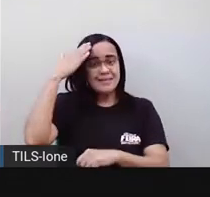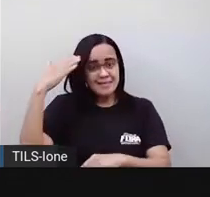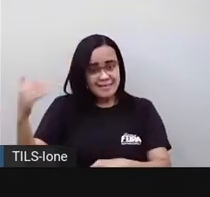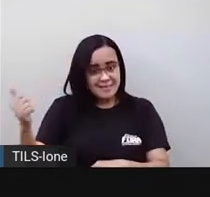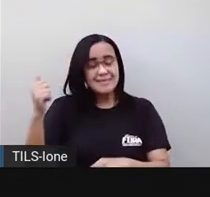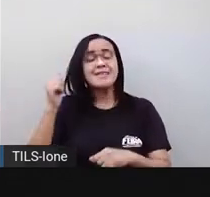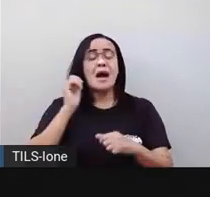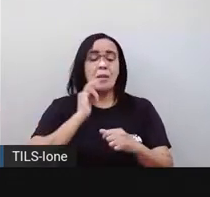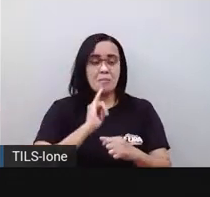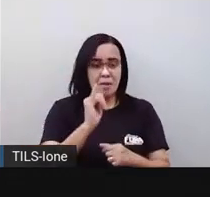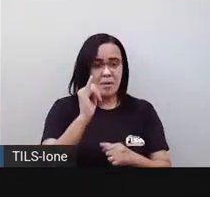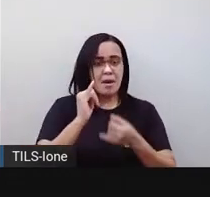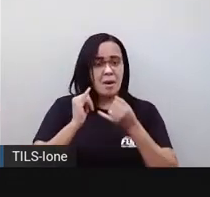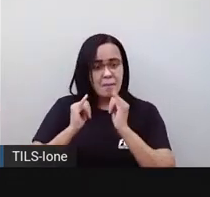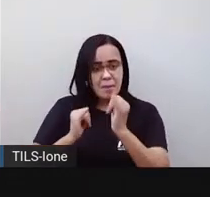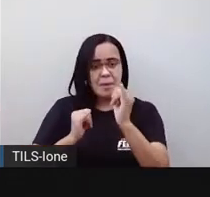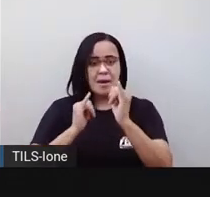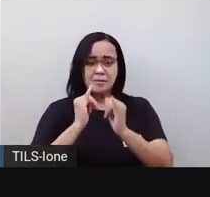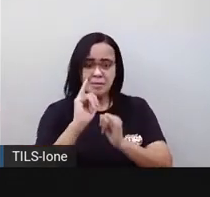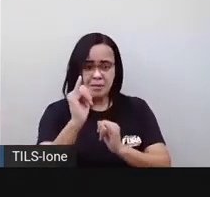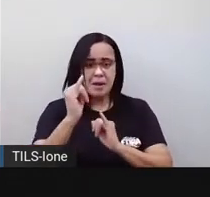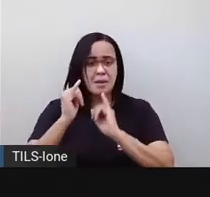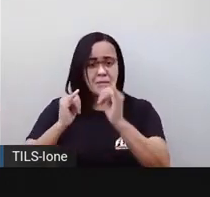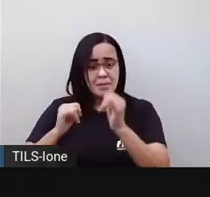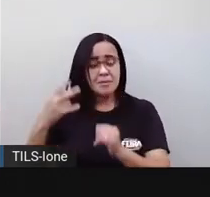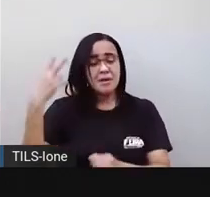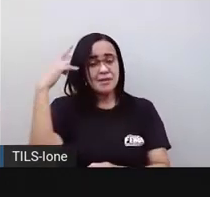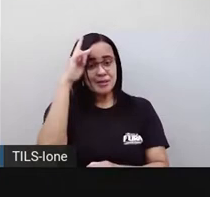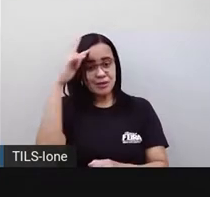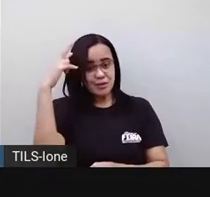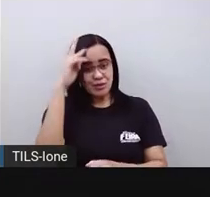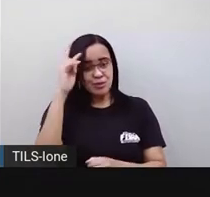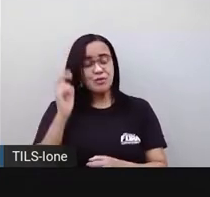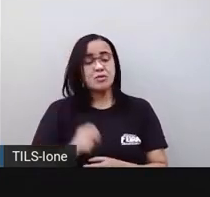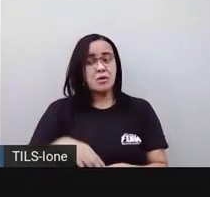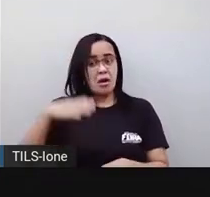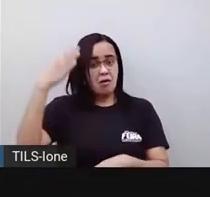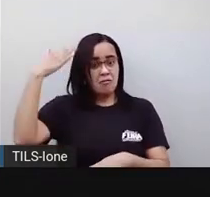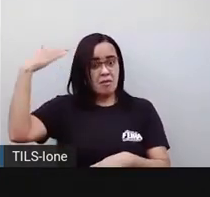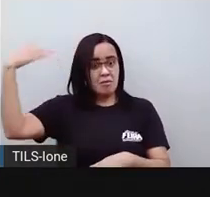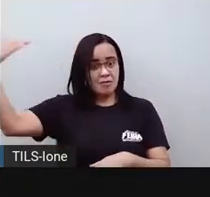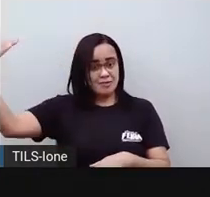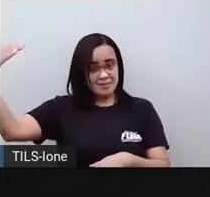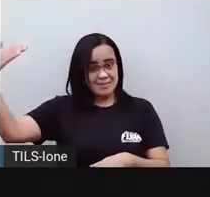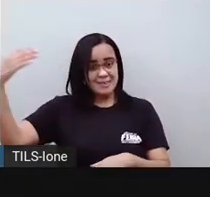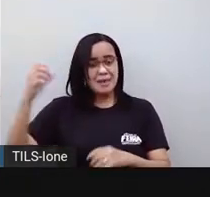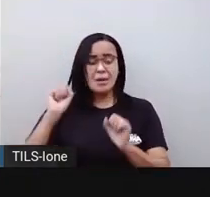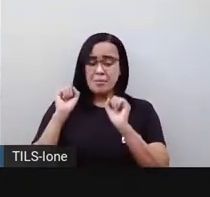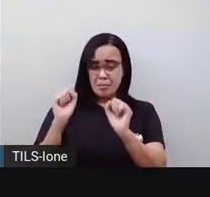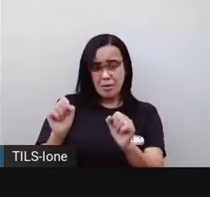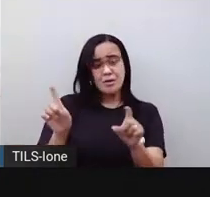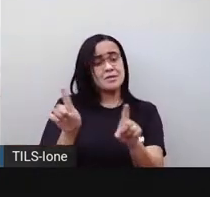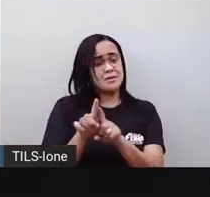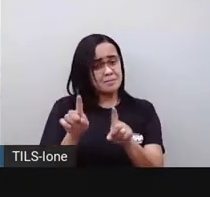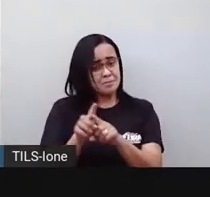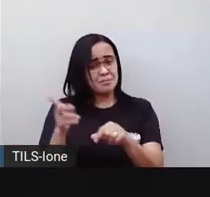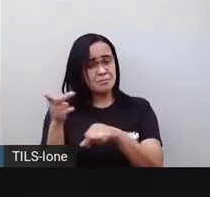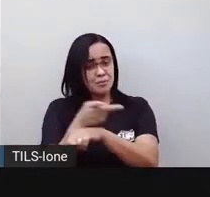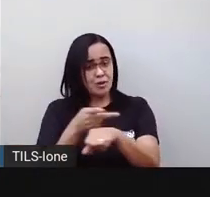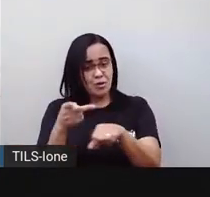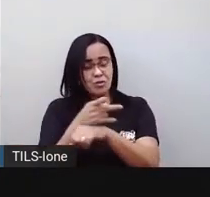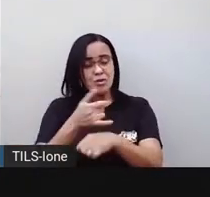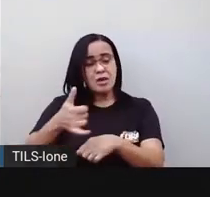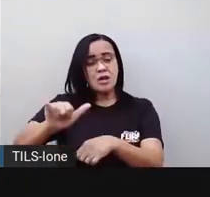todo já ouviram essa história. Ela é uma história bem famosa e depois vocês podem estar procurando também no